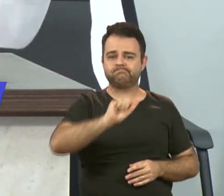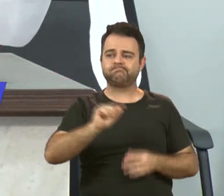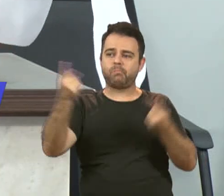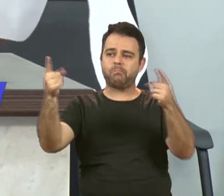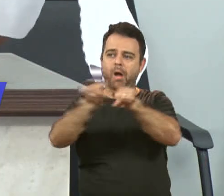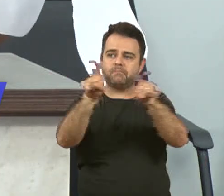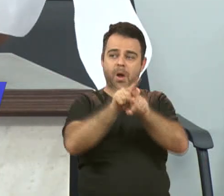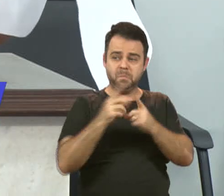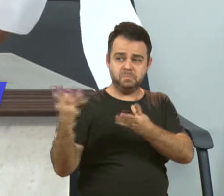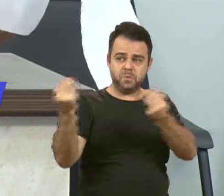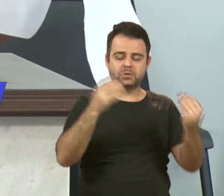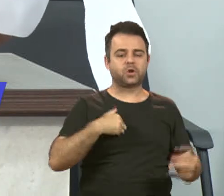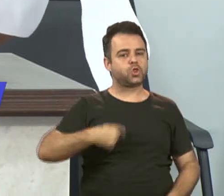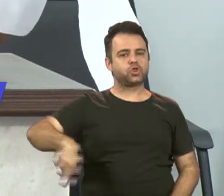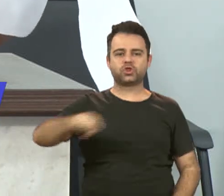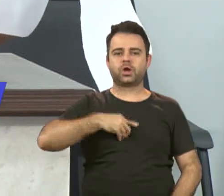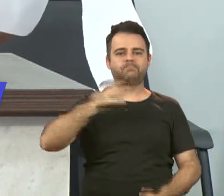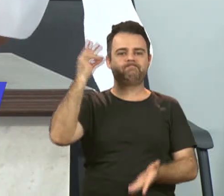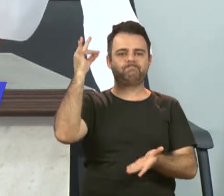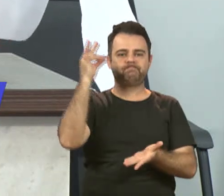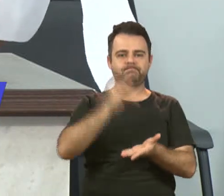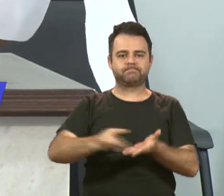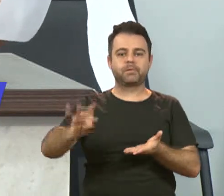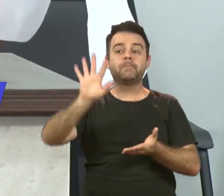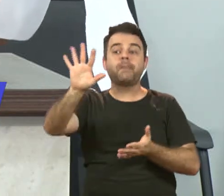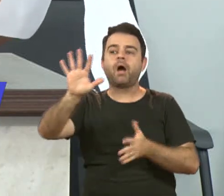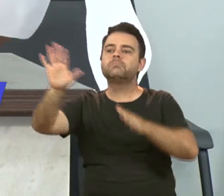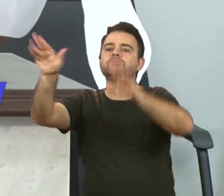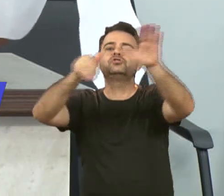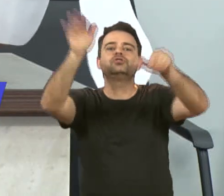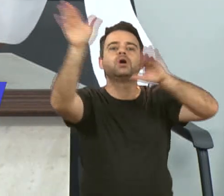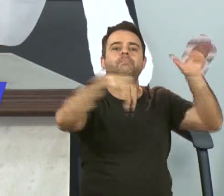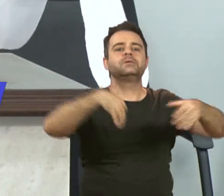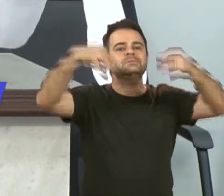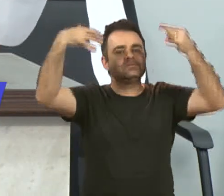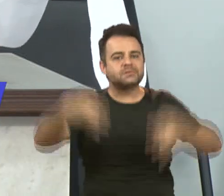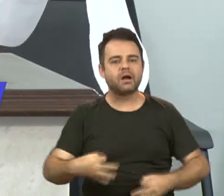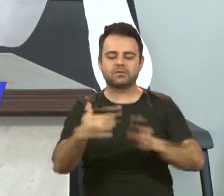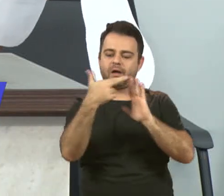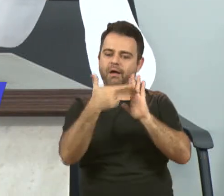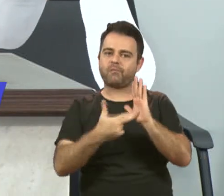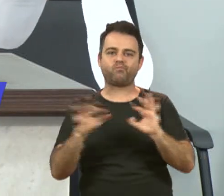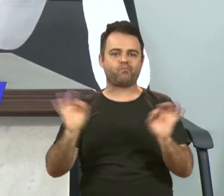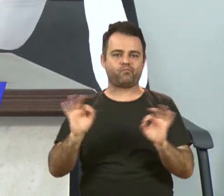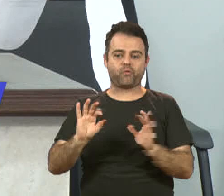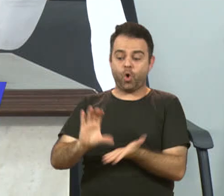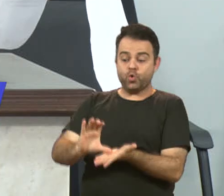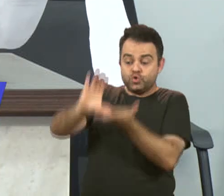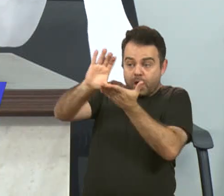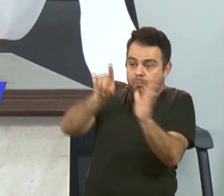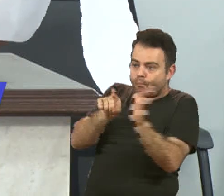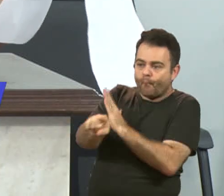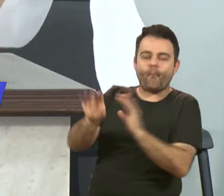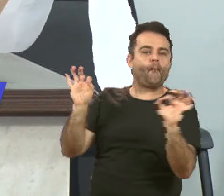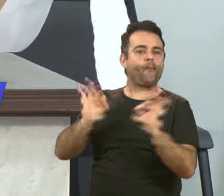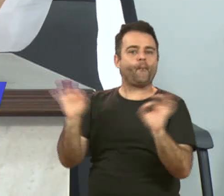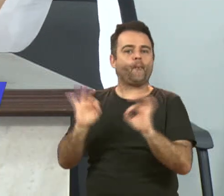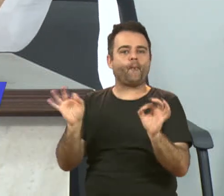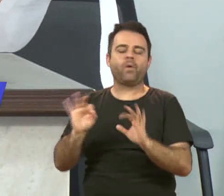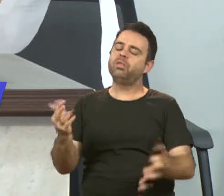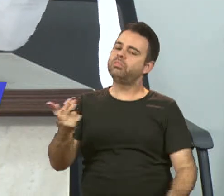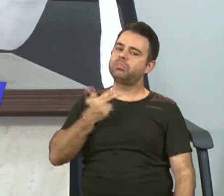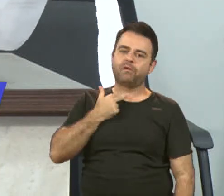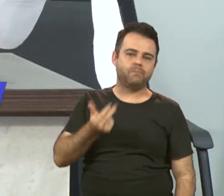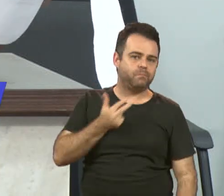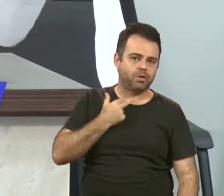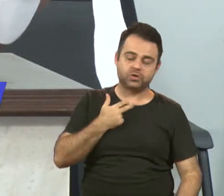assistência sem critério de chamamento público, sem passar pelos conselhos municipais de assistência. Isso não pode,